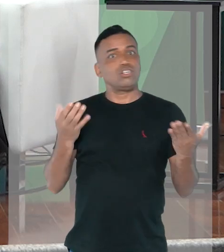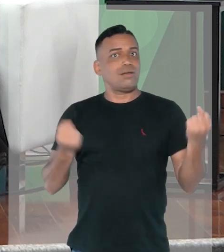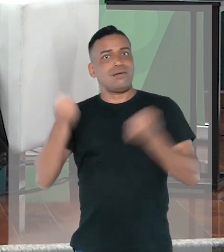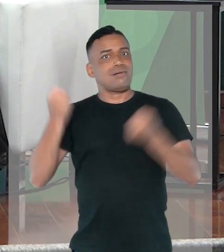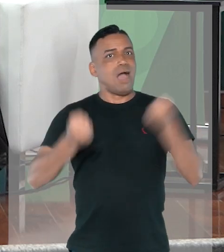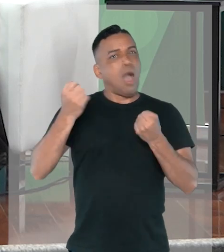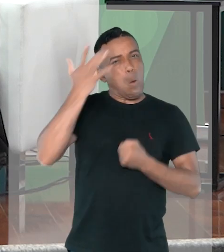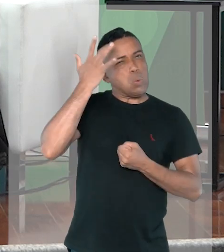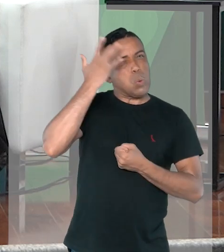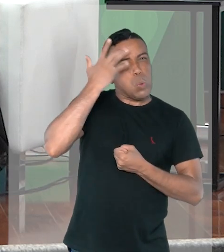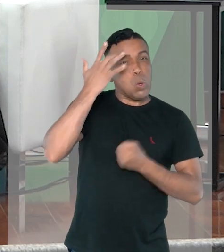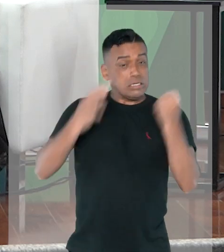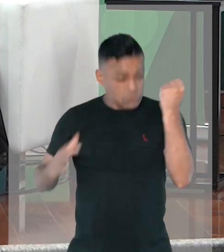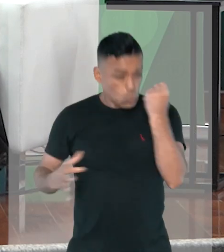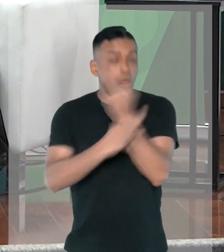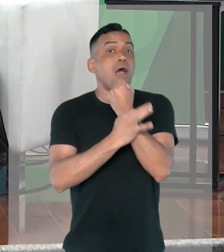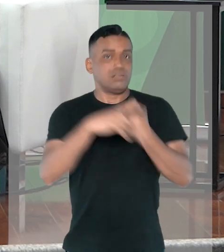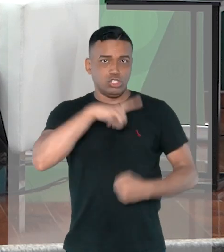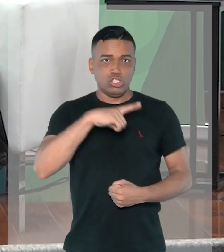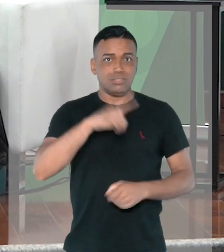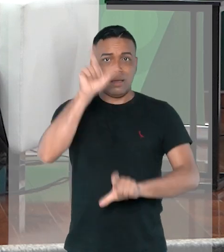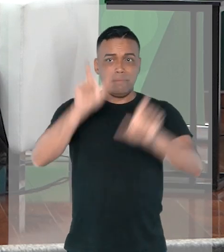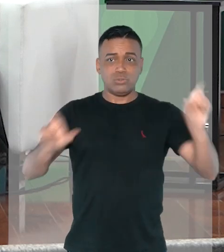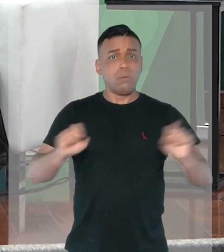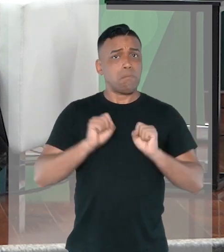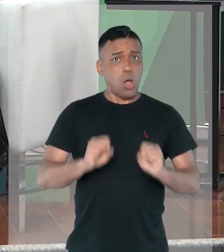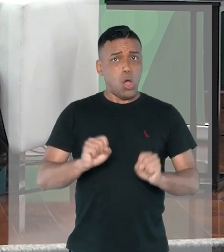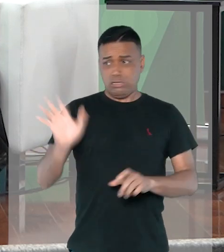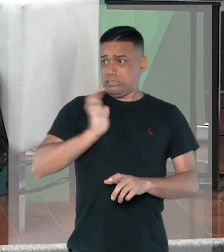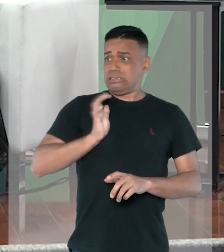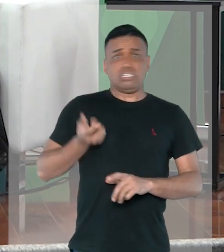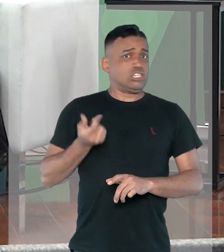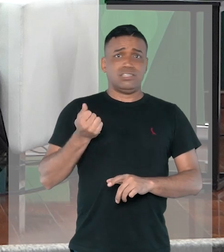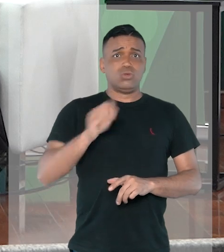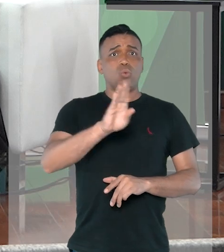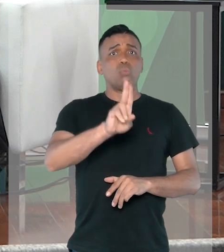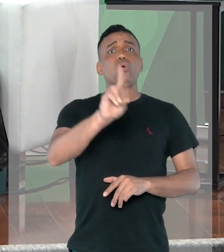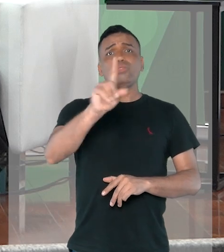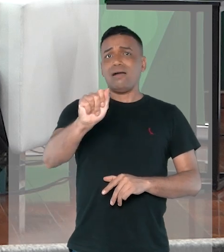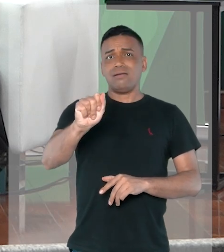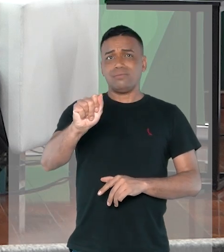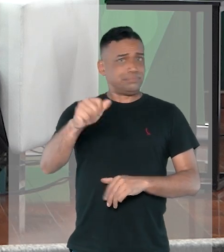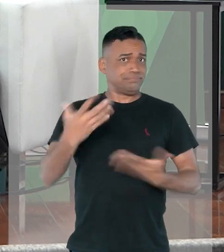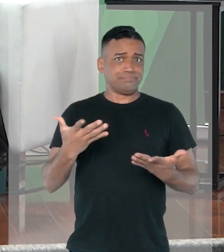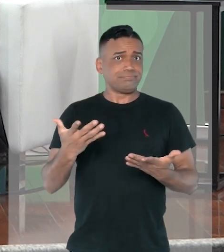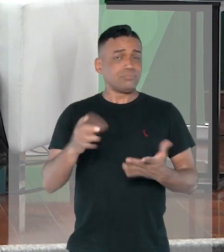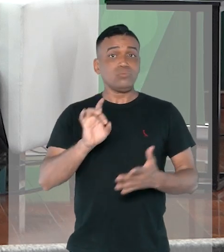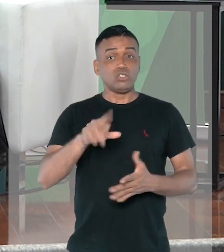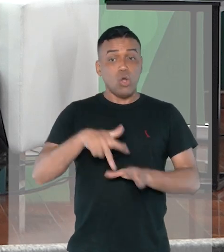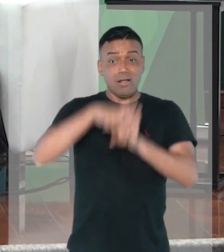né? Tinha seguranças, ele tinha tudo que uma pessoa pode dizer. Era riquíssimo, né? Ele montava não